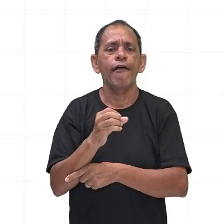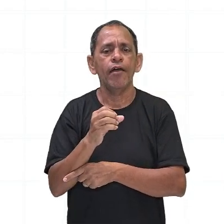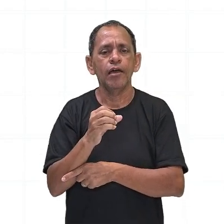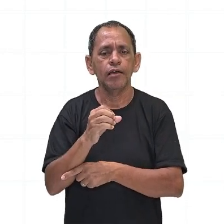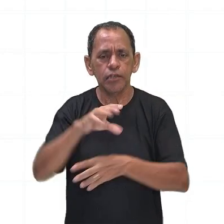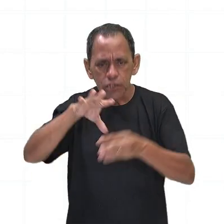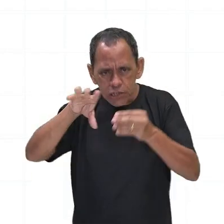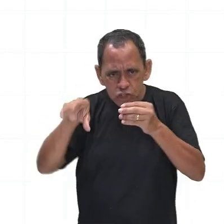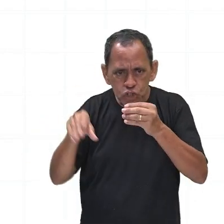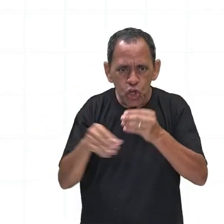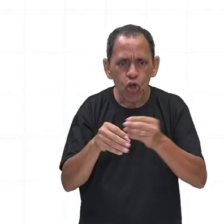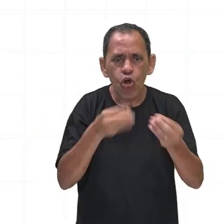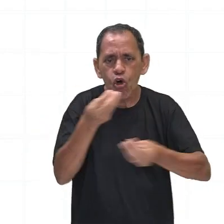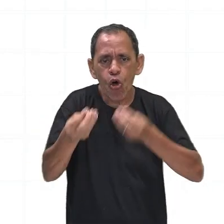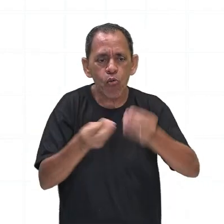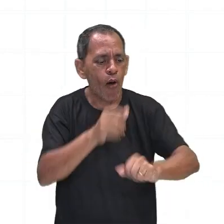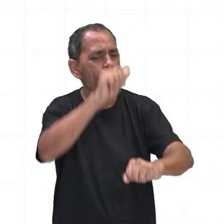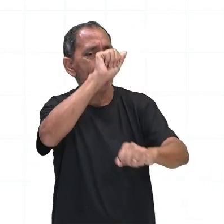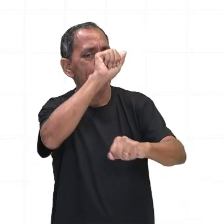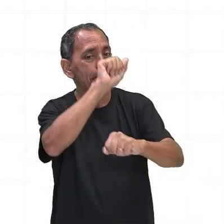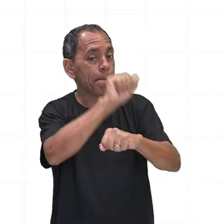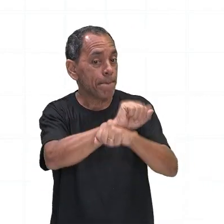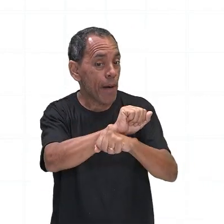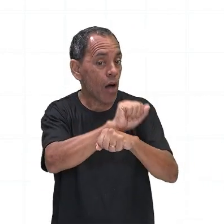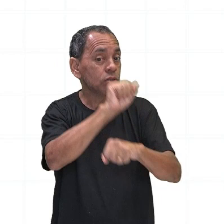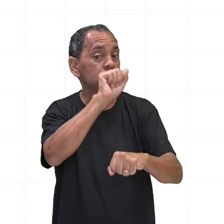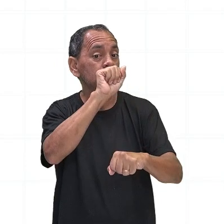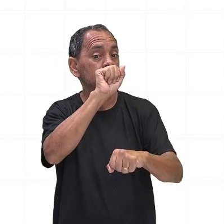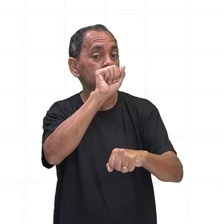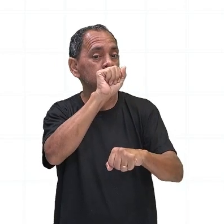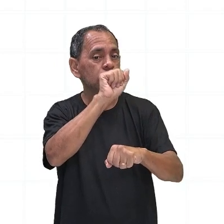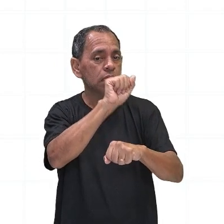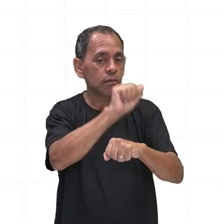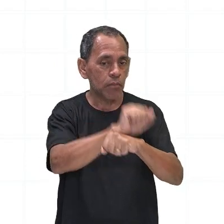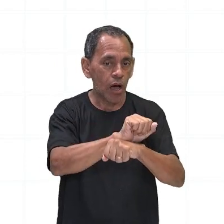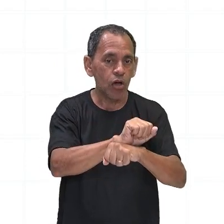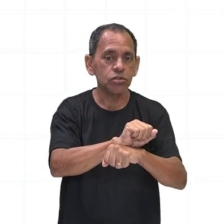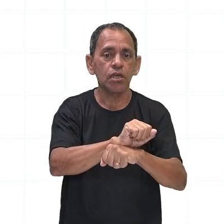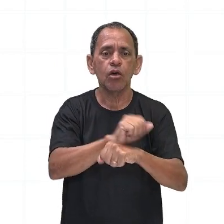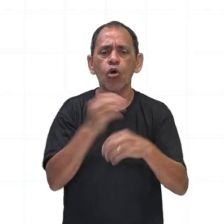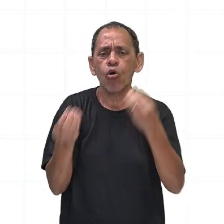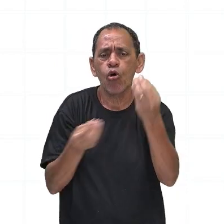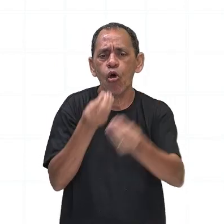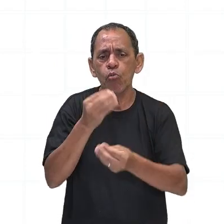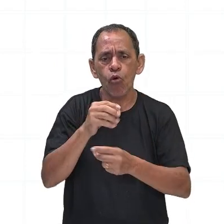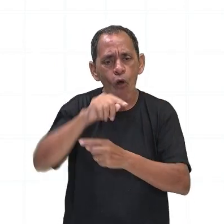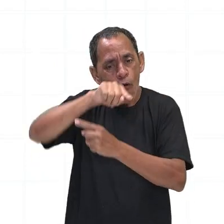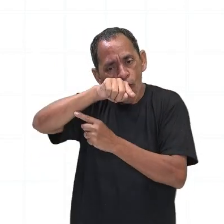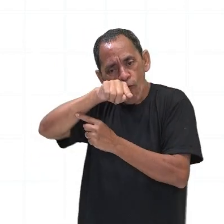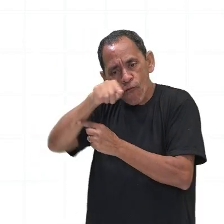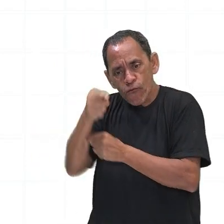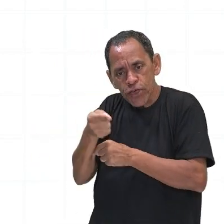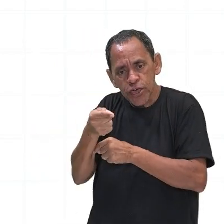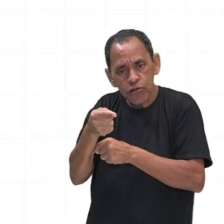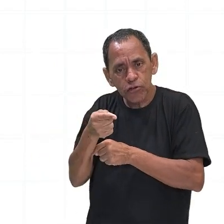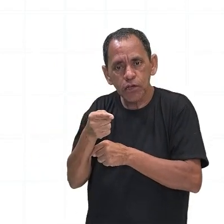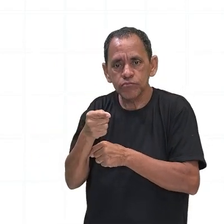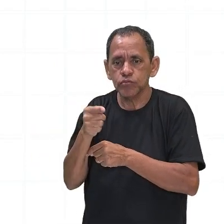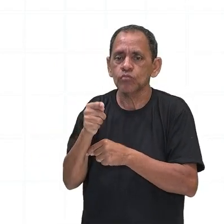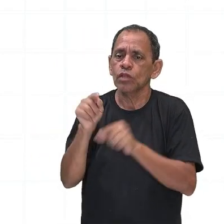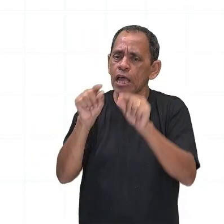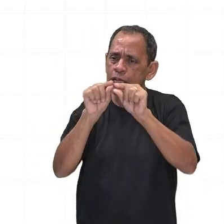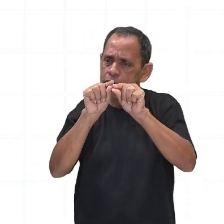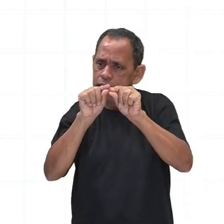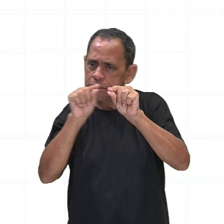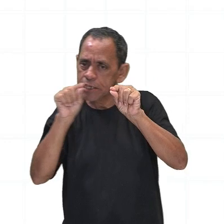vírgulas, dois pontos ou travessões. Voltando rapidinho aí ao nosso exemplo anterior, vamos só